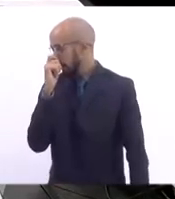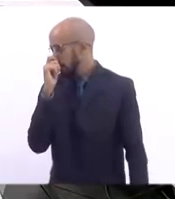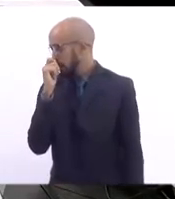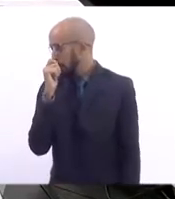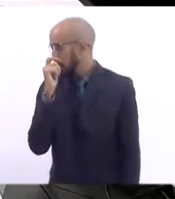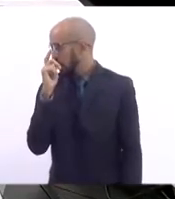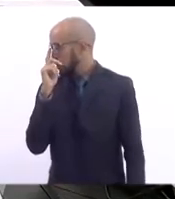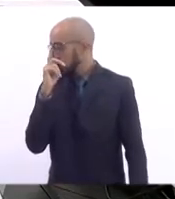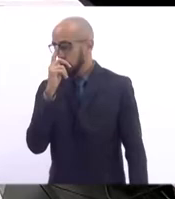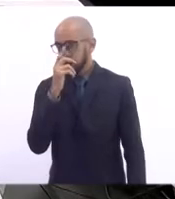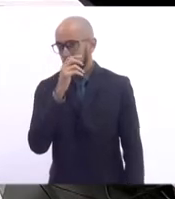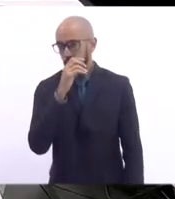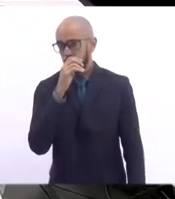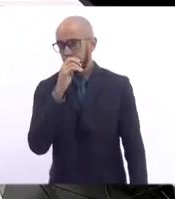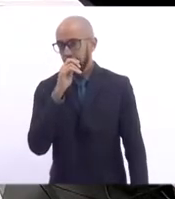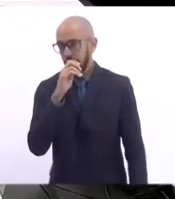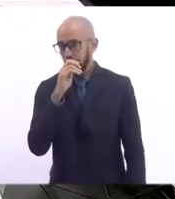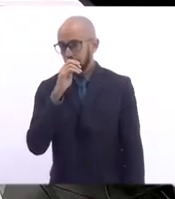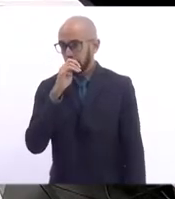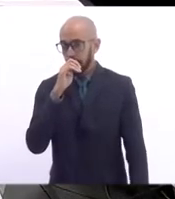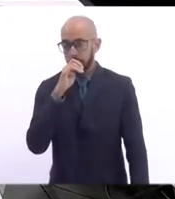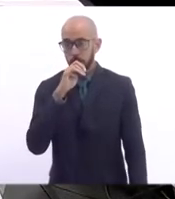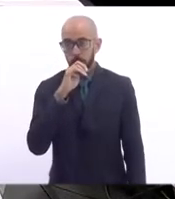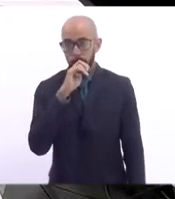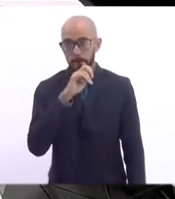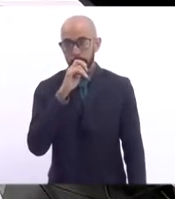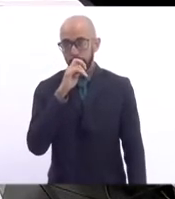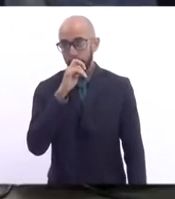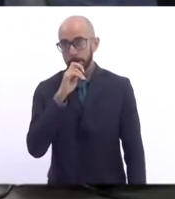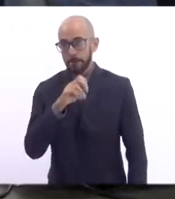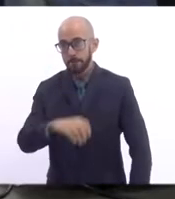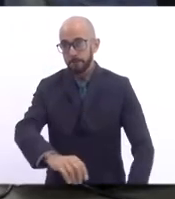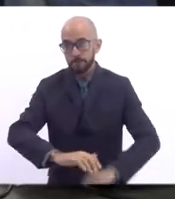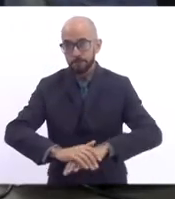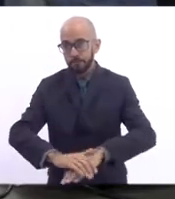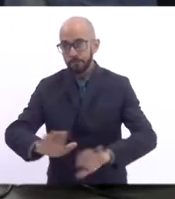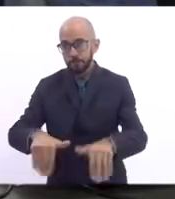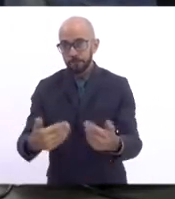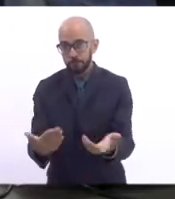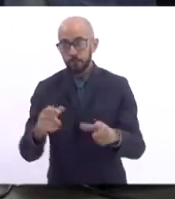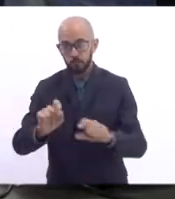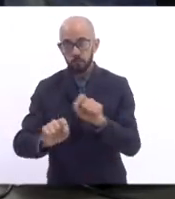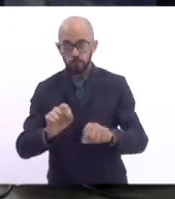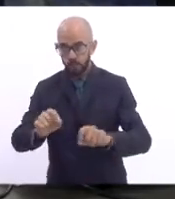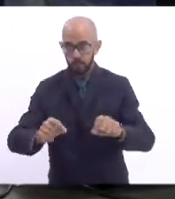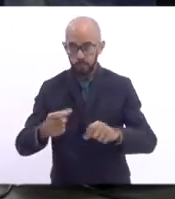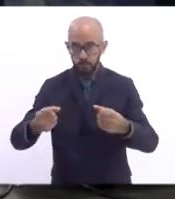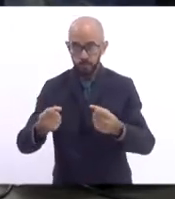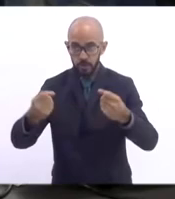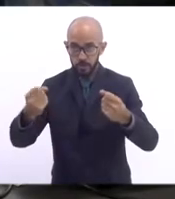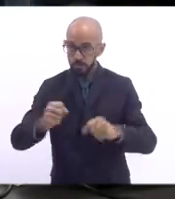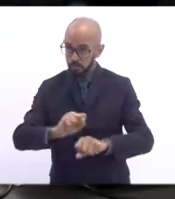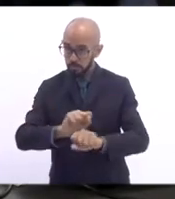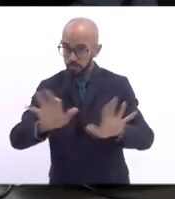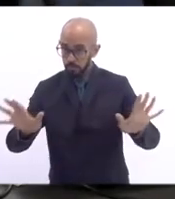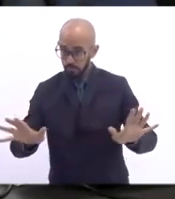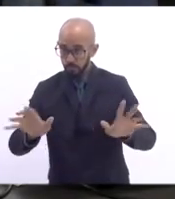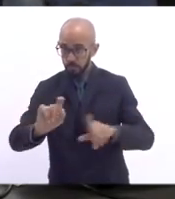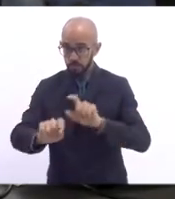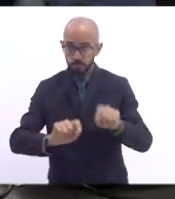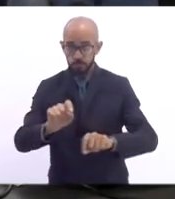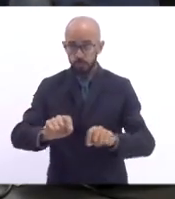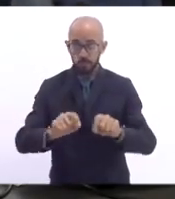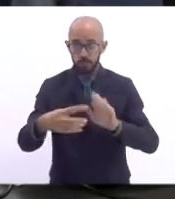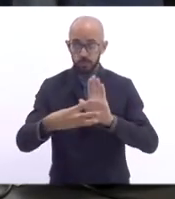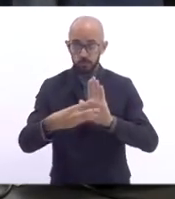e por favor eu não só para deixar claro que esse